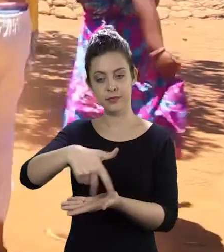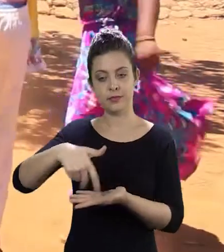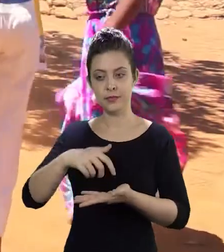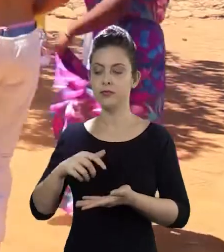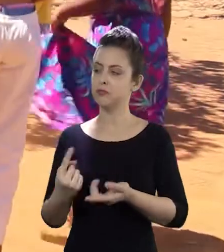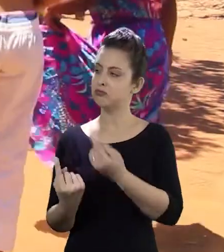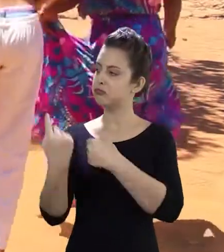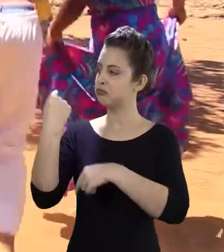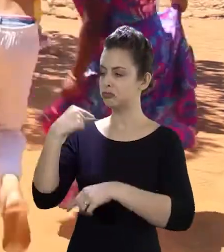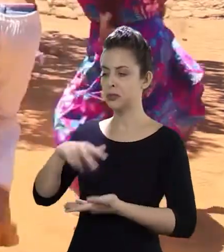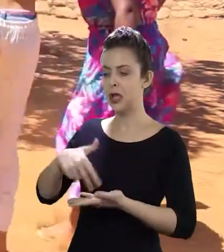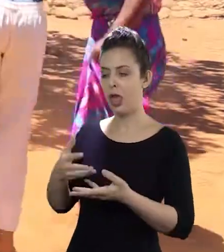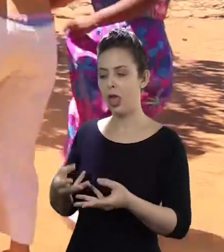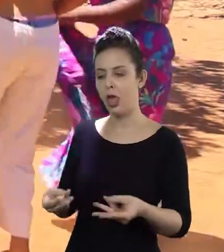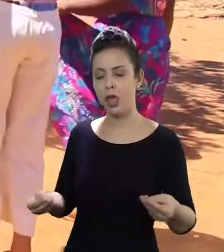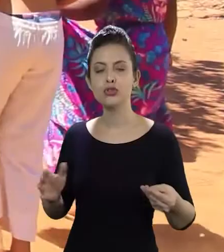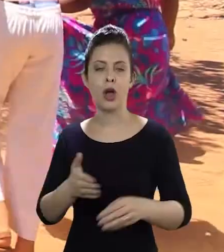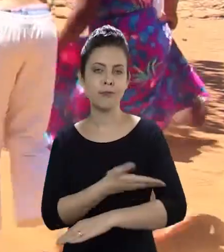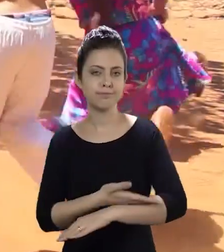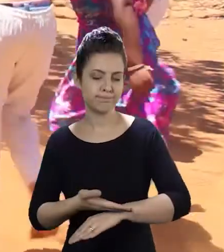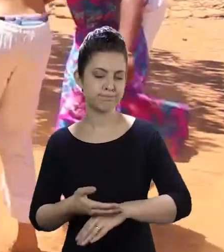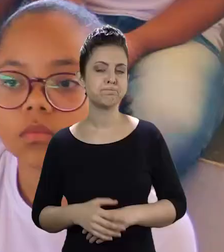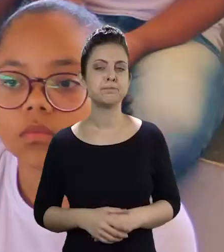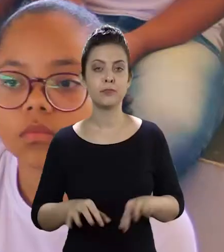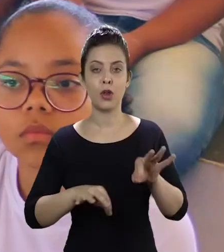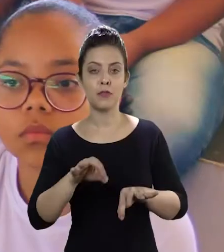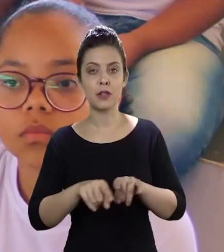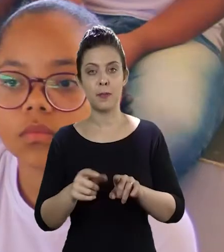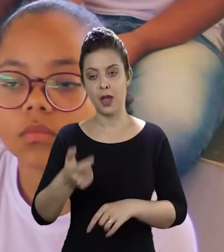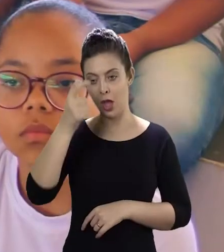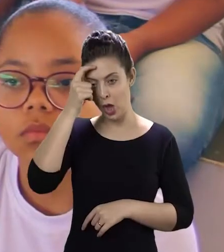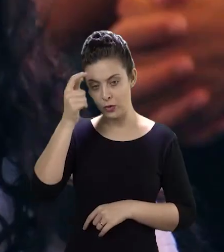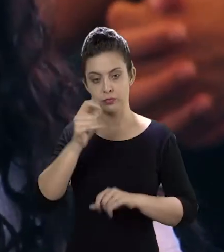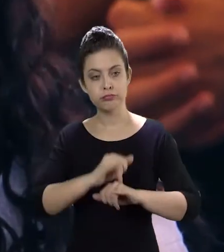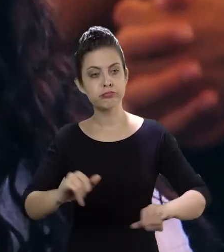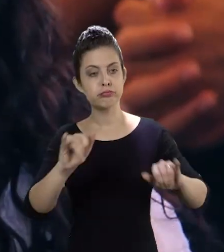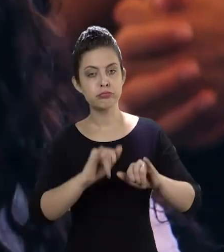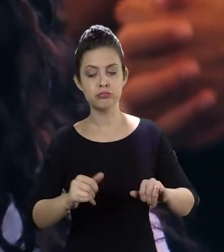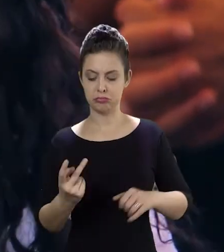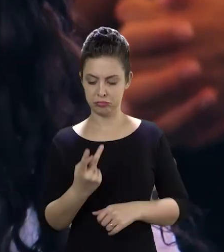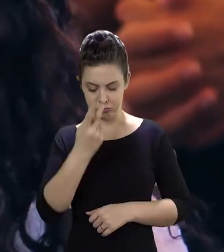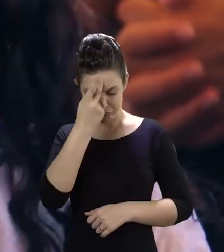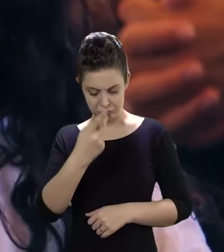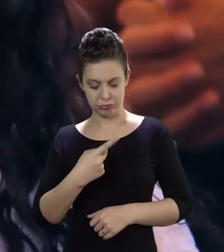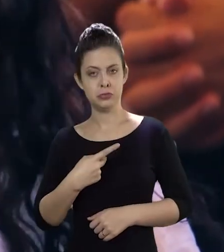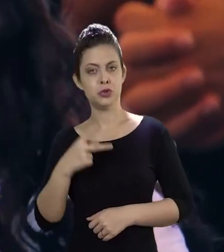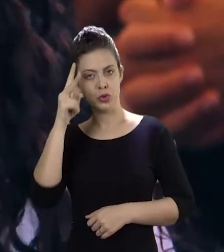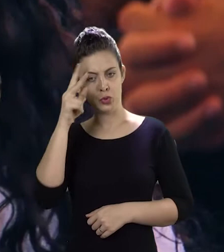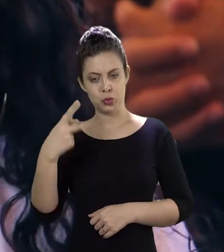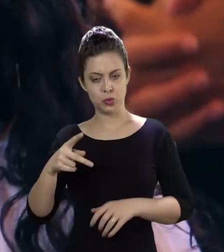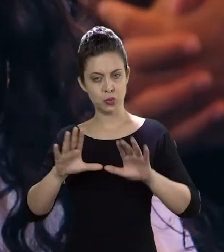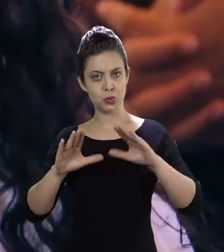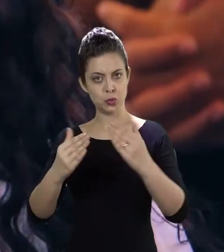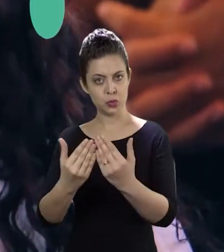para resgatar um pouco da dança que estava sendo perdida. E teve oficinas de conscientização, para você se valorizar, valorizar a